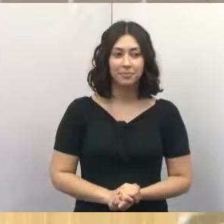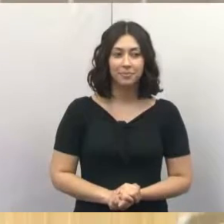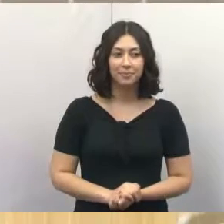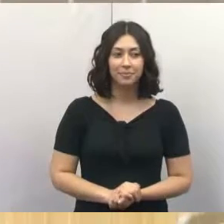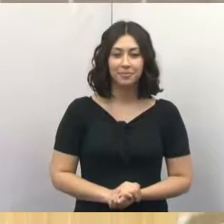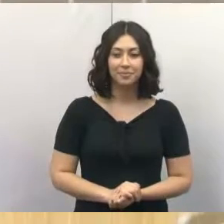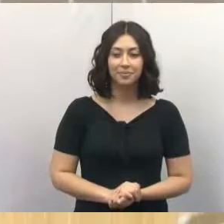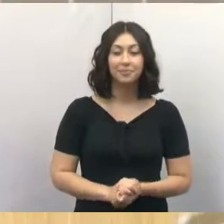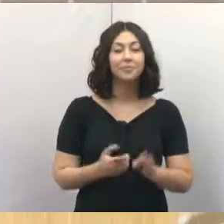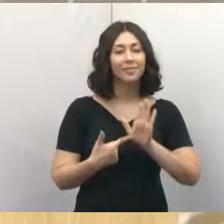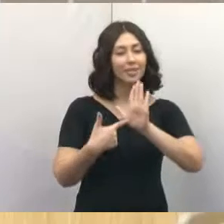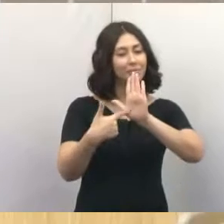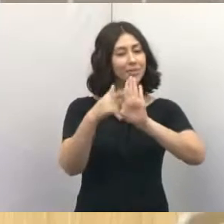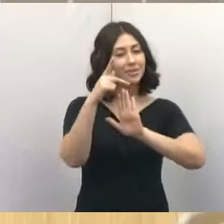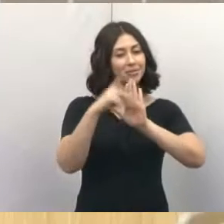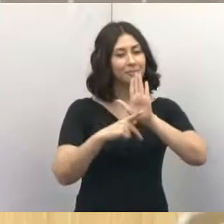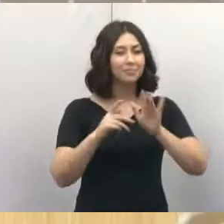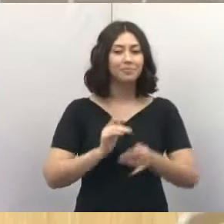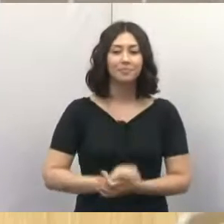Apresentação do projeto.